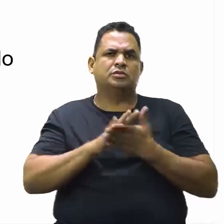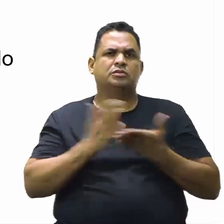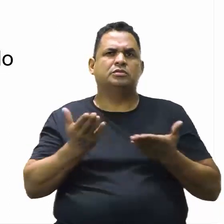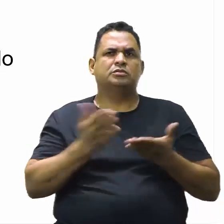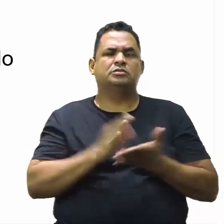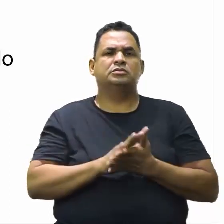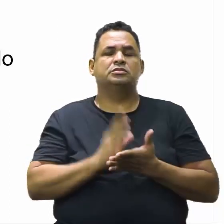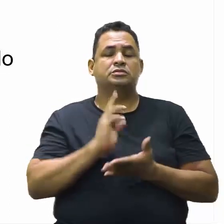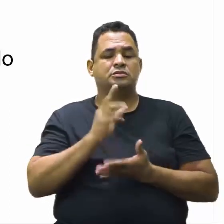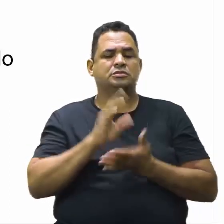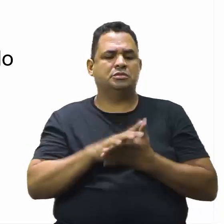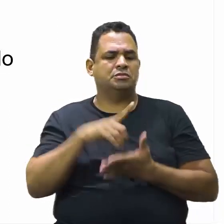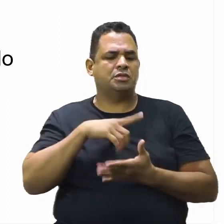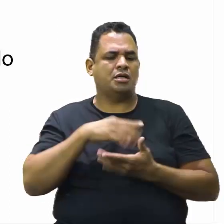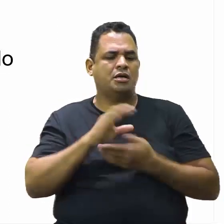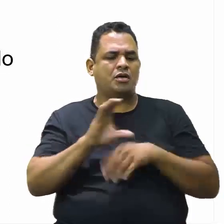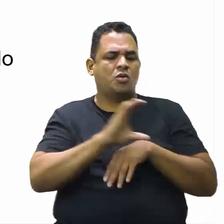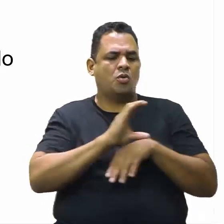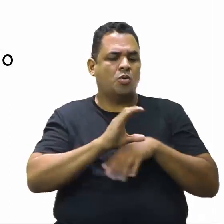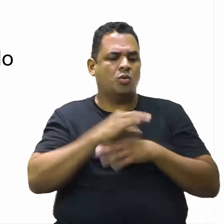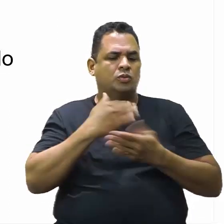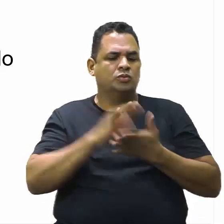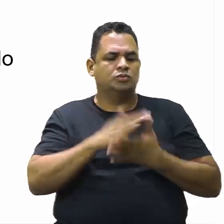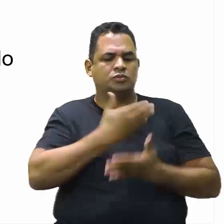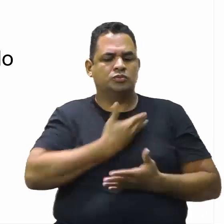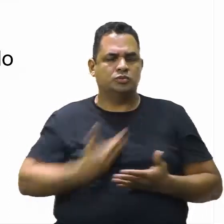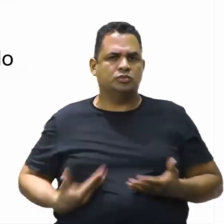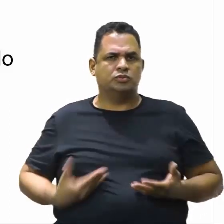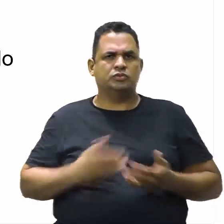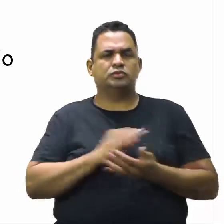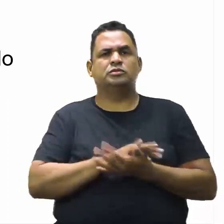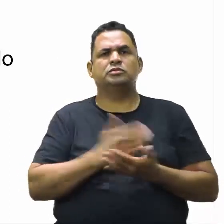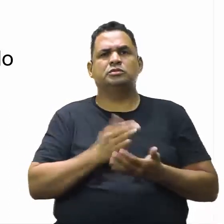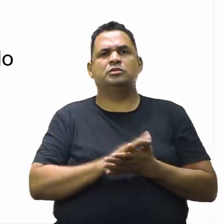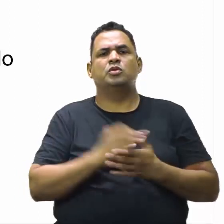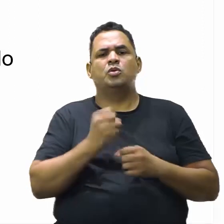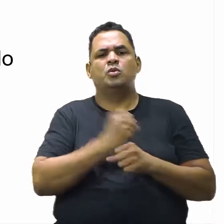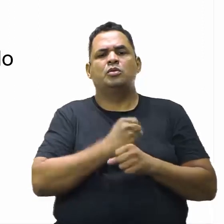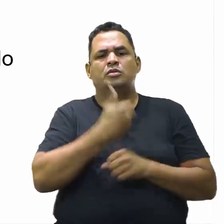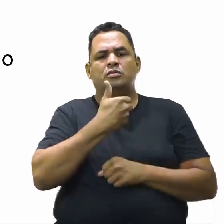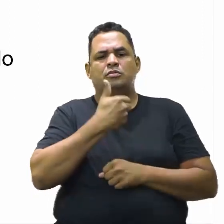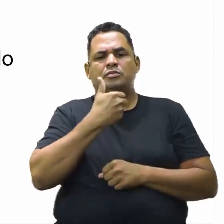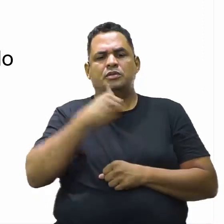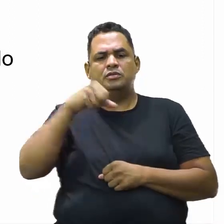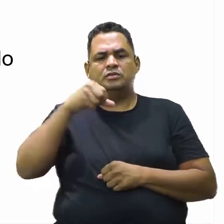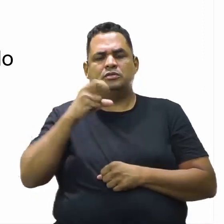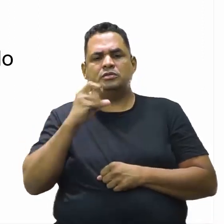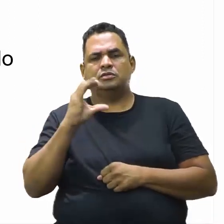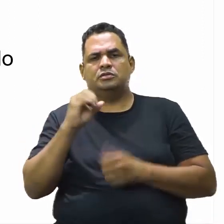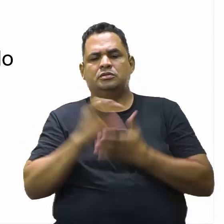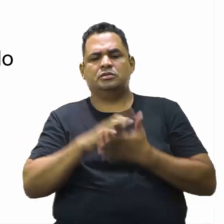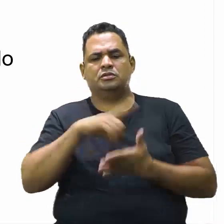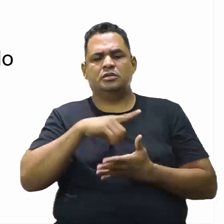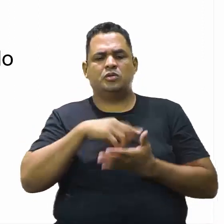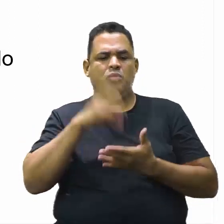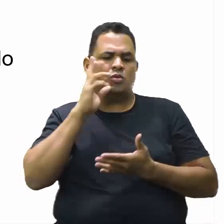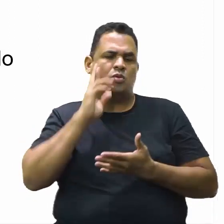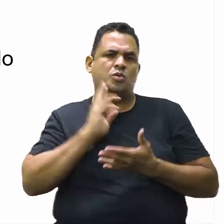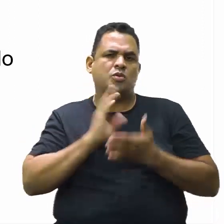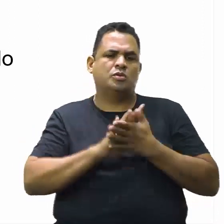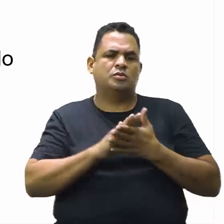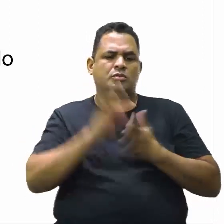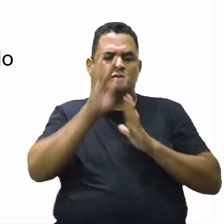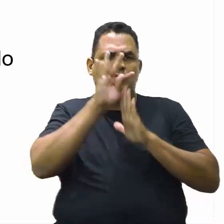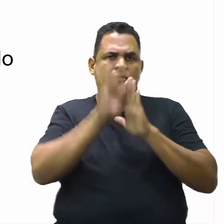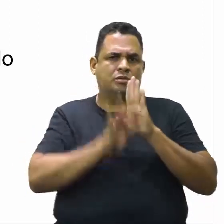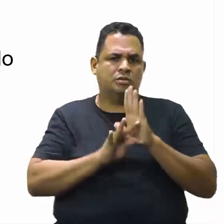vez em quando está cobrando nos concursos públicos aí. Então, nós temos aí em 1950, ainda eu tinha em Rondônia aqui, conforme o